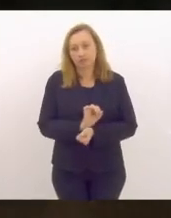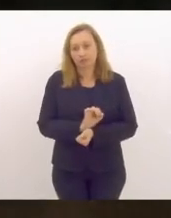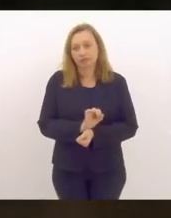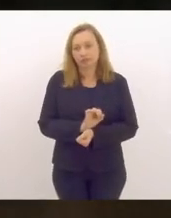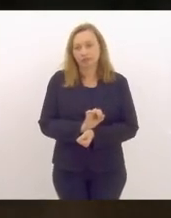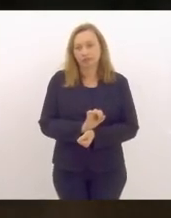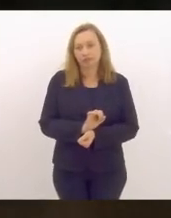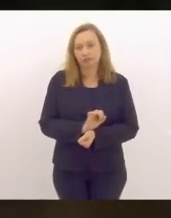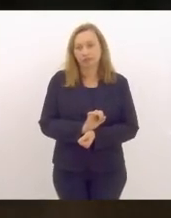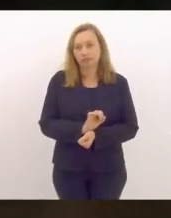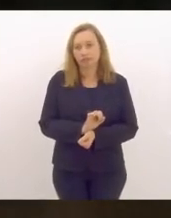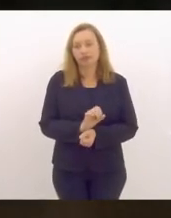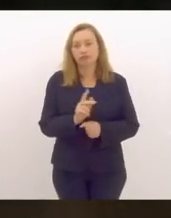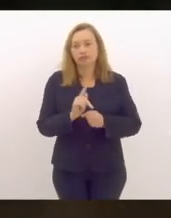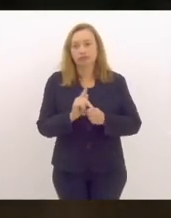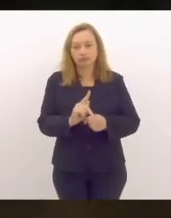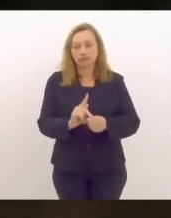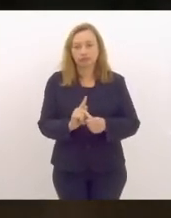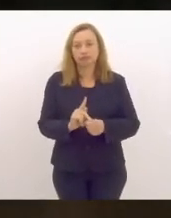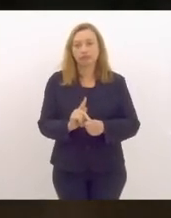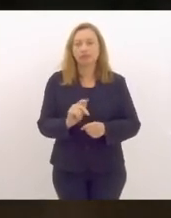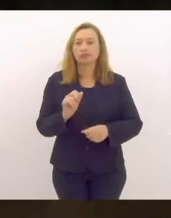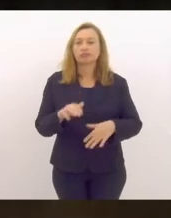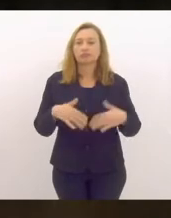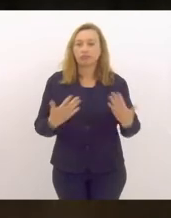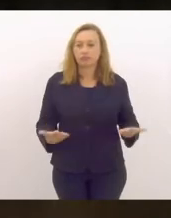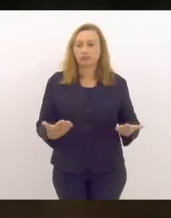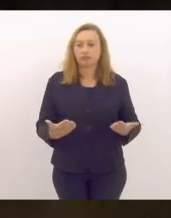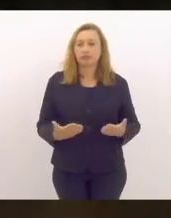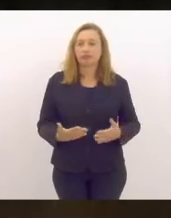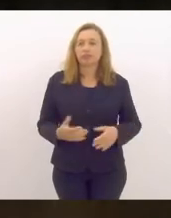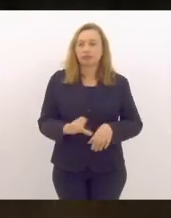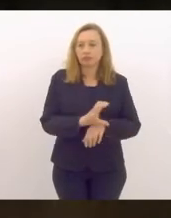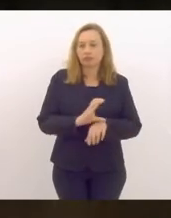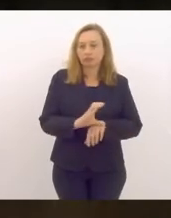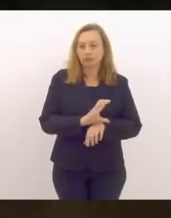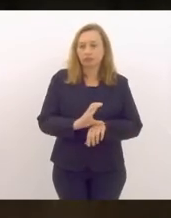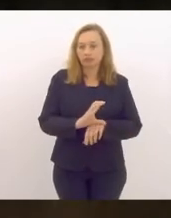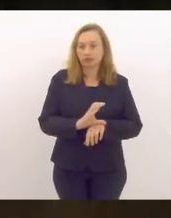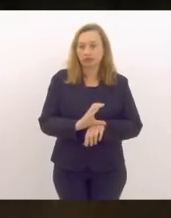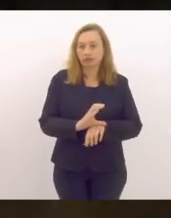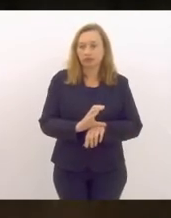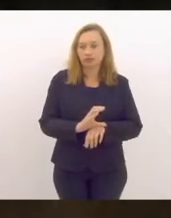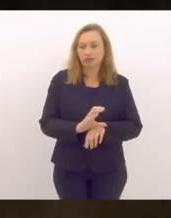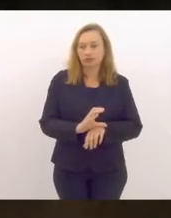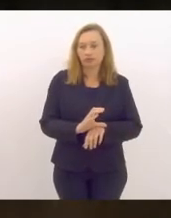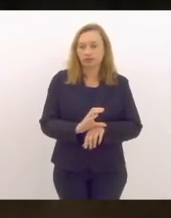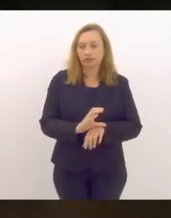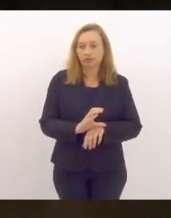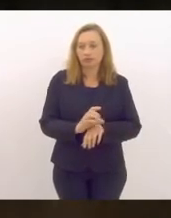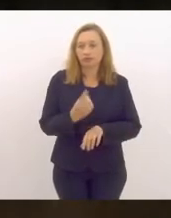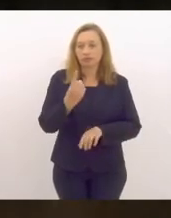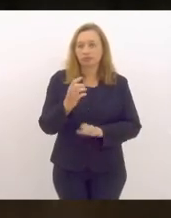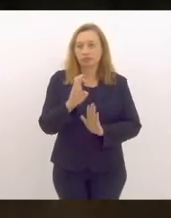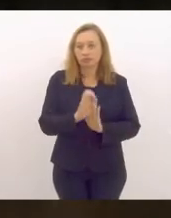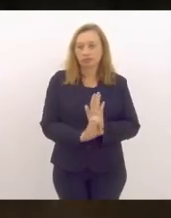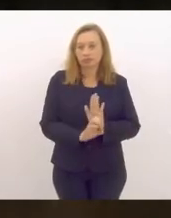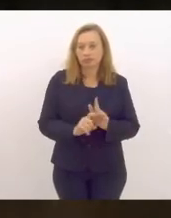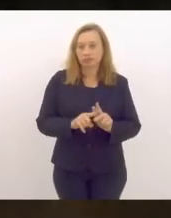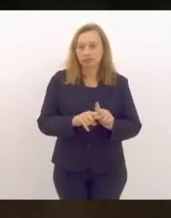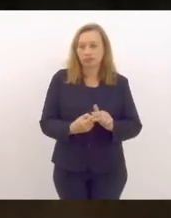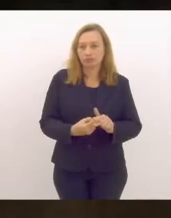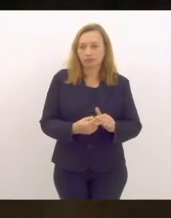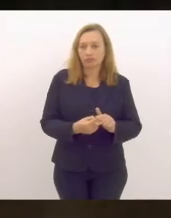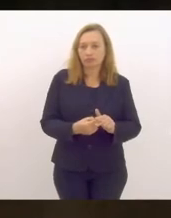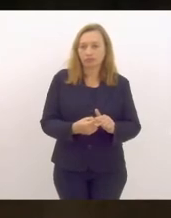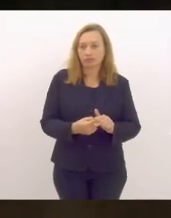parecer da Procuradoria. Então, o parecer é pela constitucionalidade com uma emenda